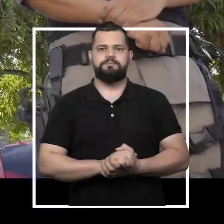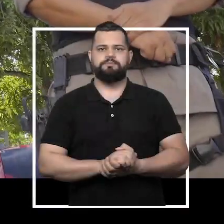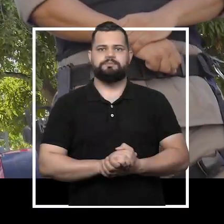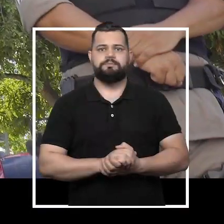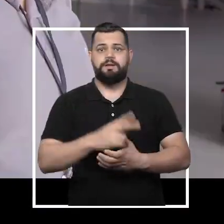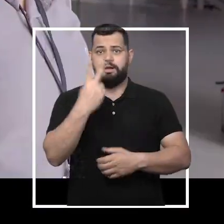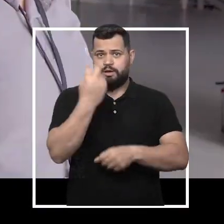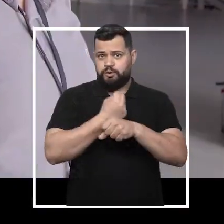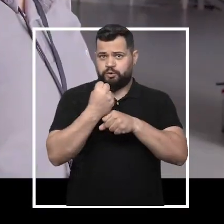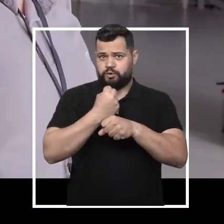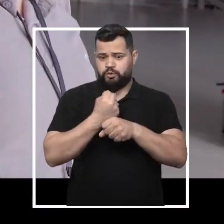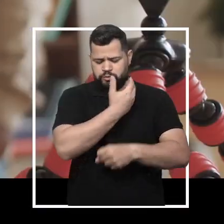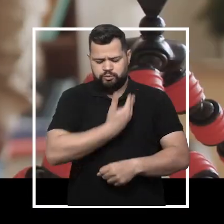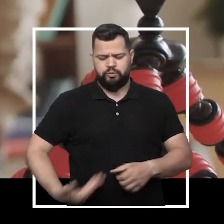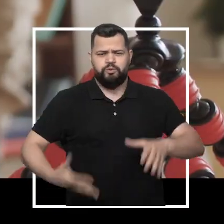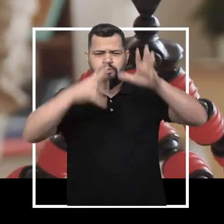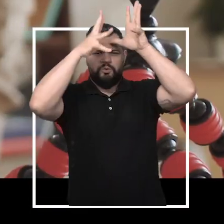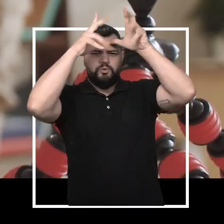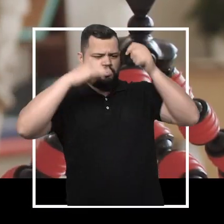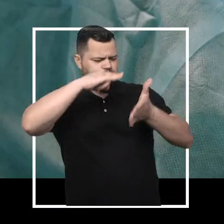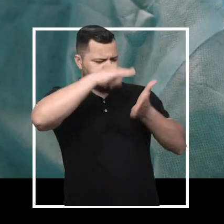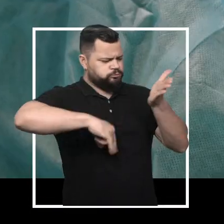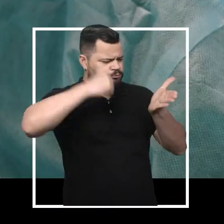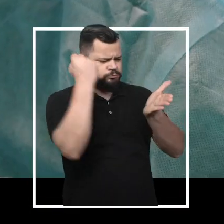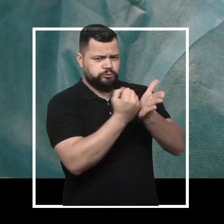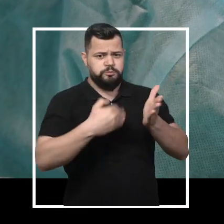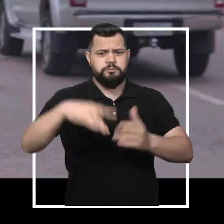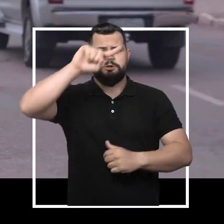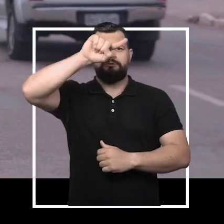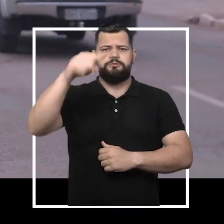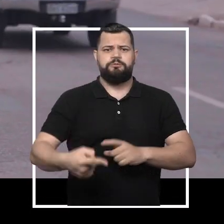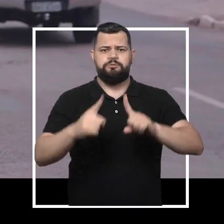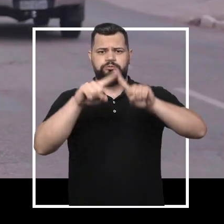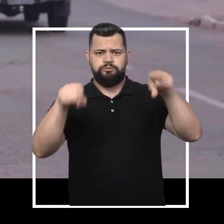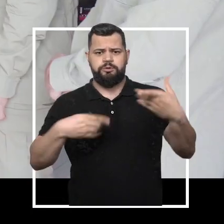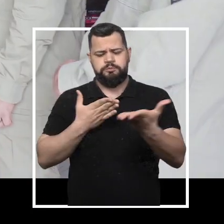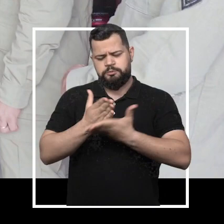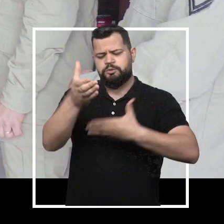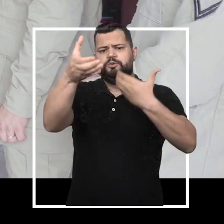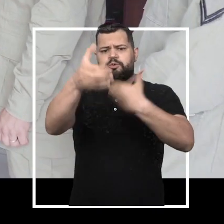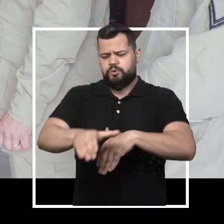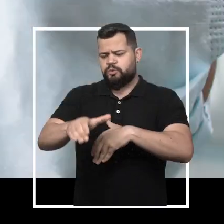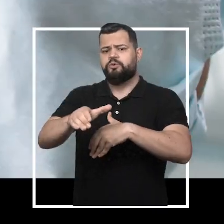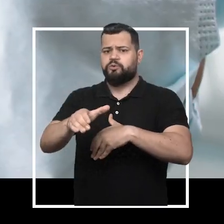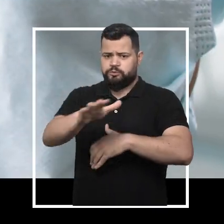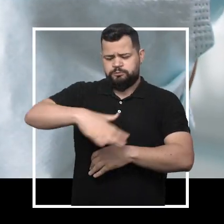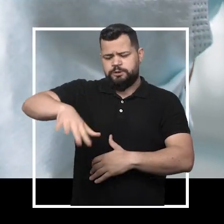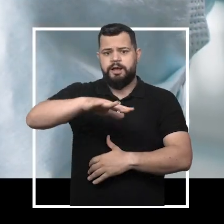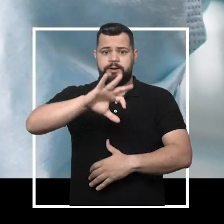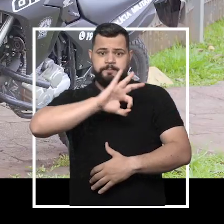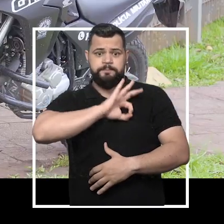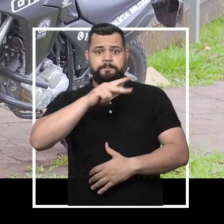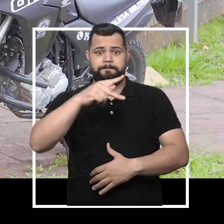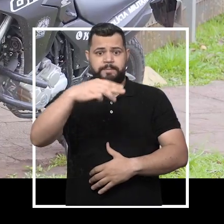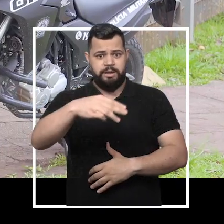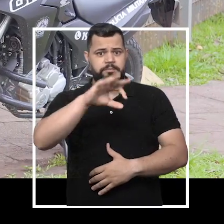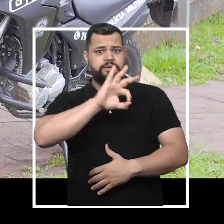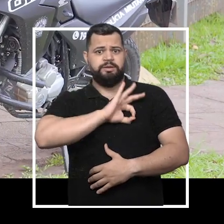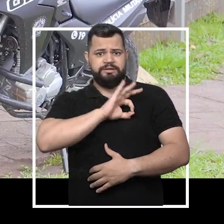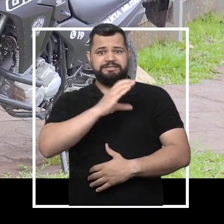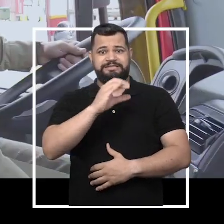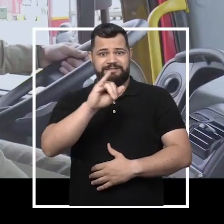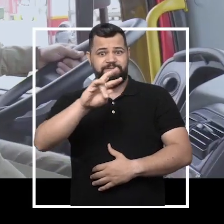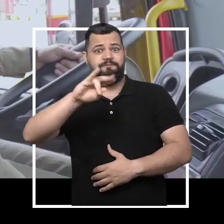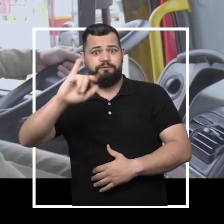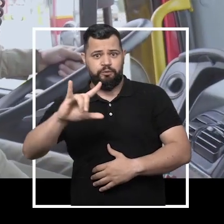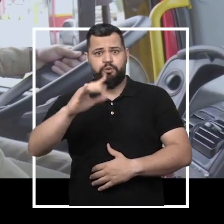O governo do Acre, em 2 anos, contratou mais de 1.000 funcionários efetivos oriundos de concursos públicos para as polícias militar e